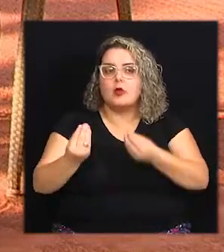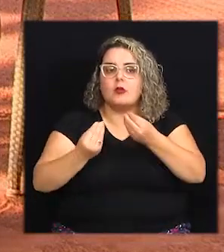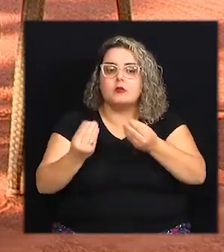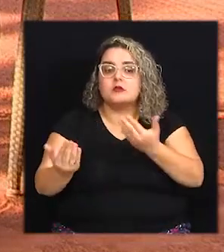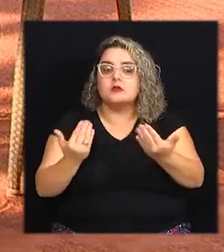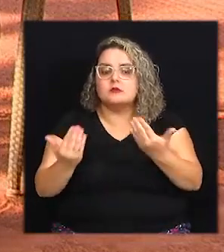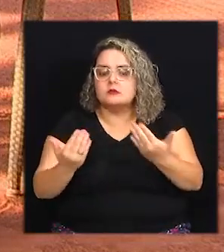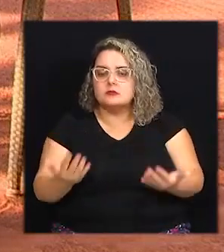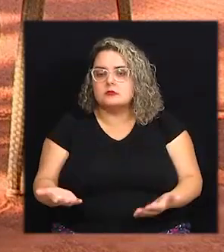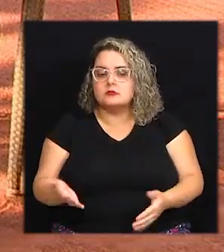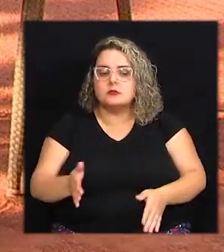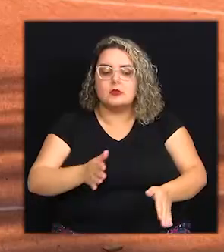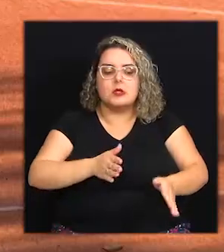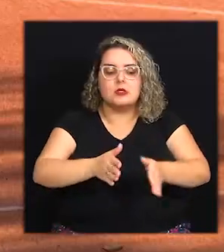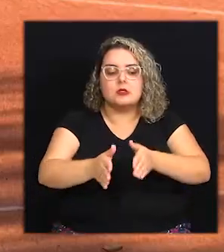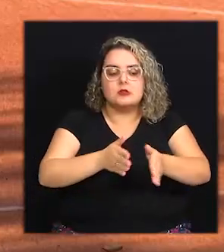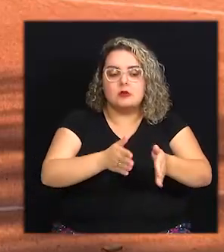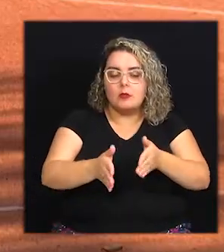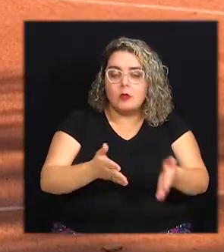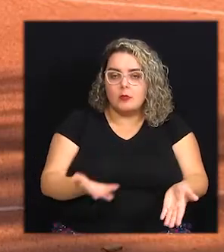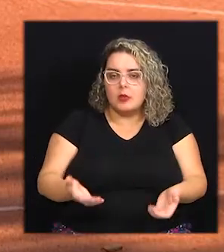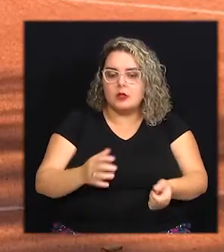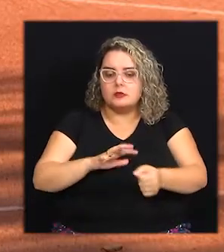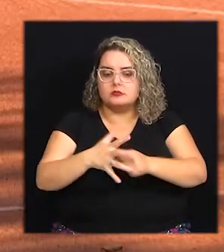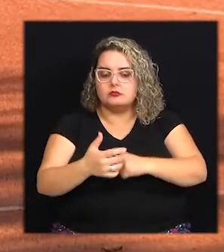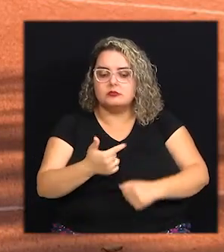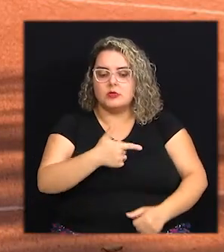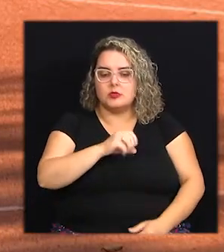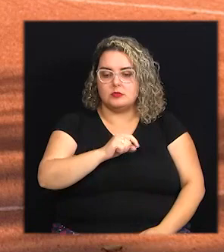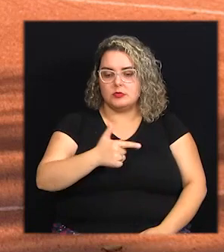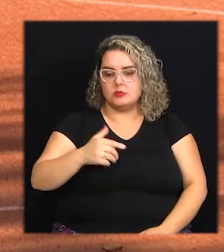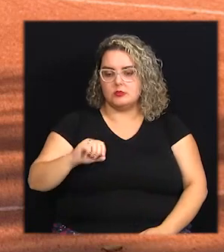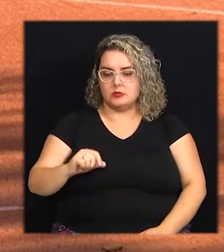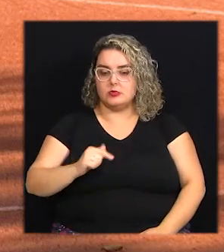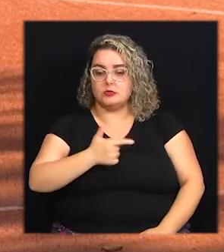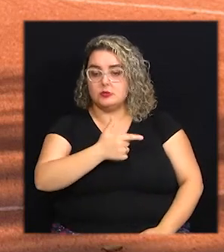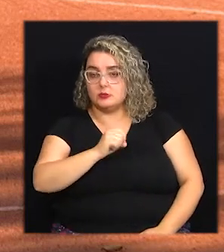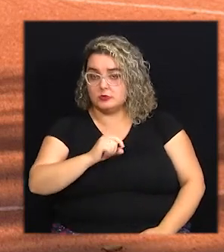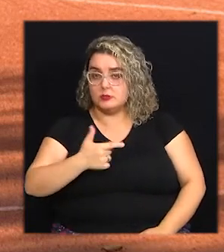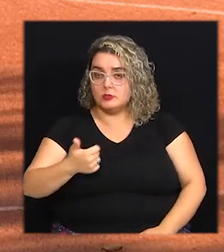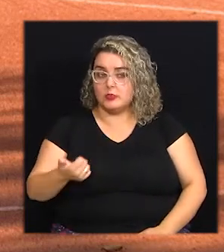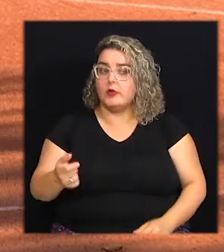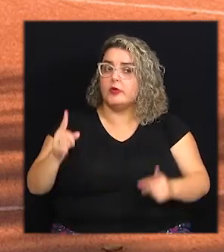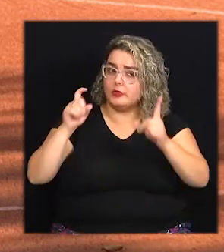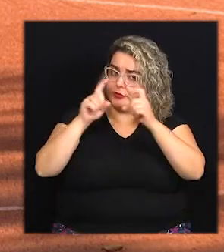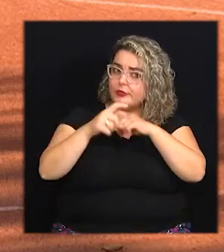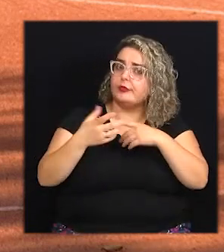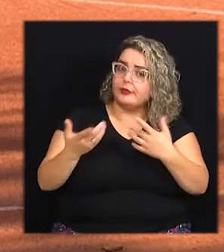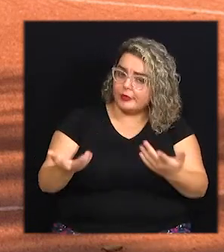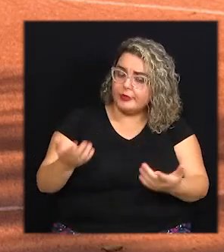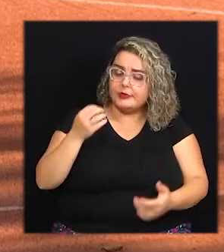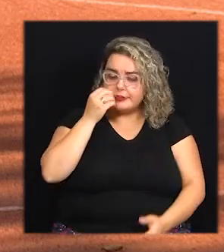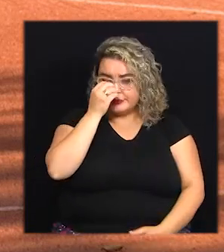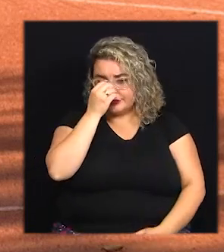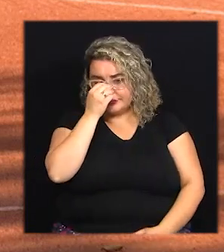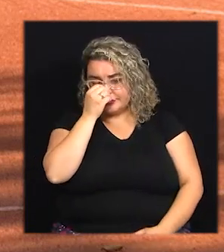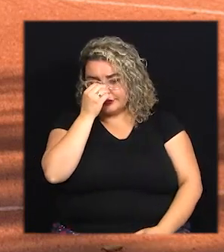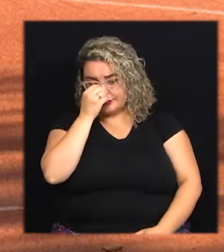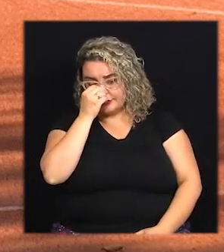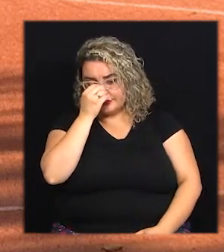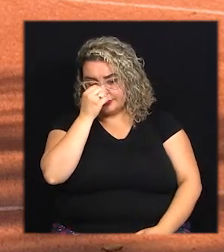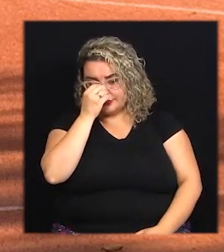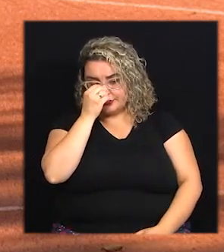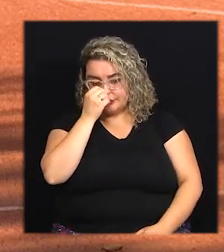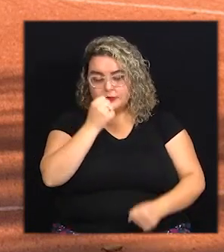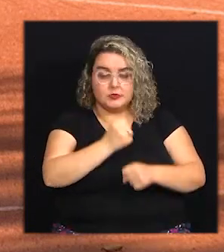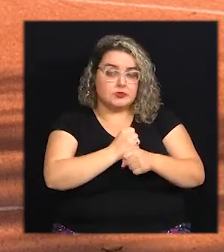foi esse período para você, 2020, 2021, Matheus? Cara, foi muito duro, né? Porque, inclusive, foi num